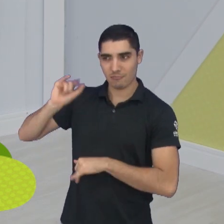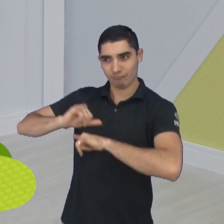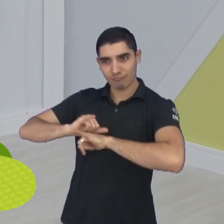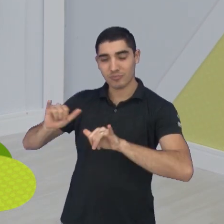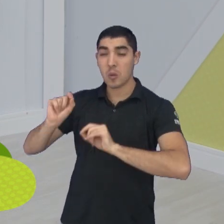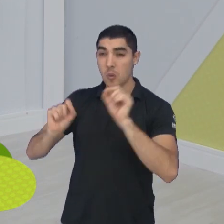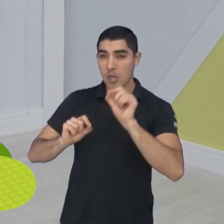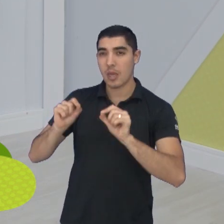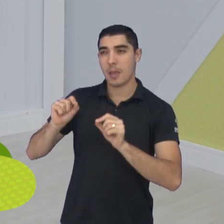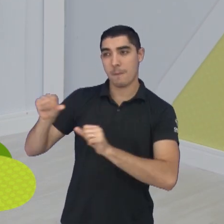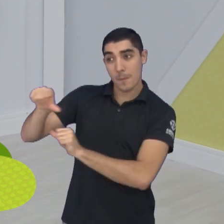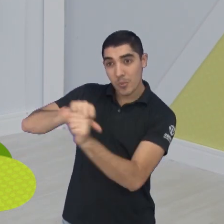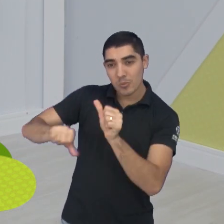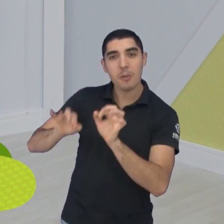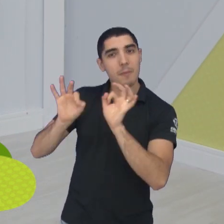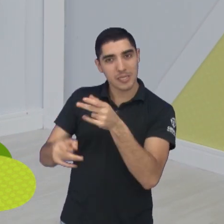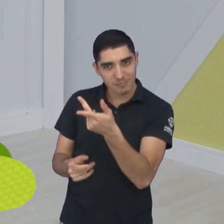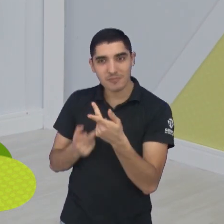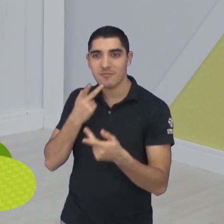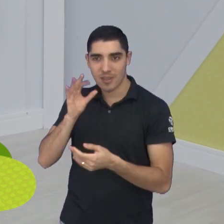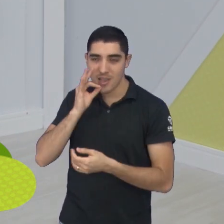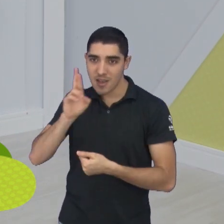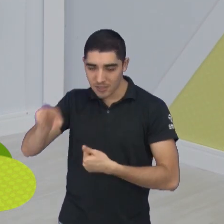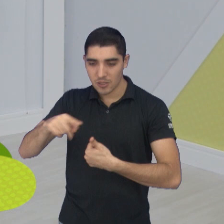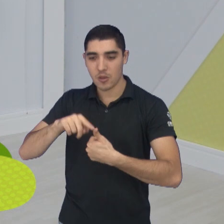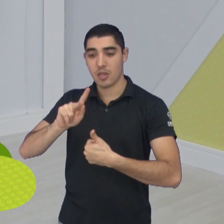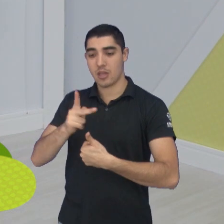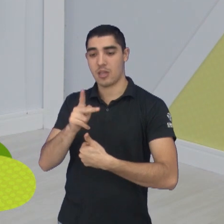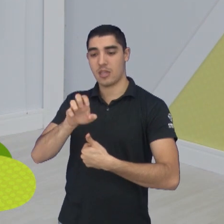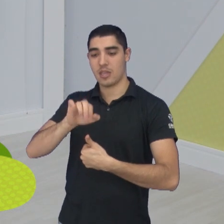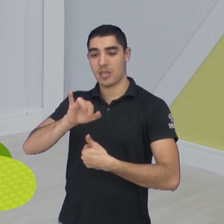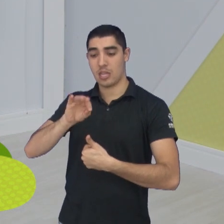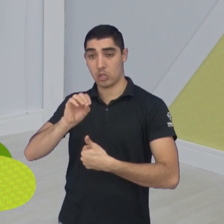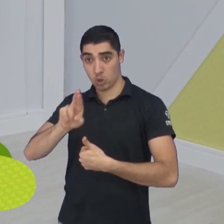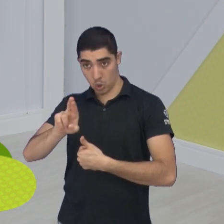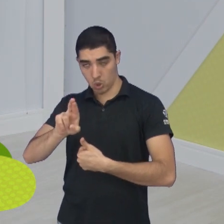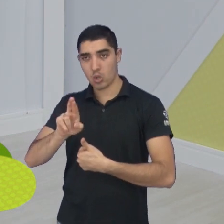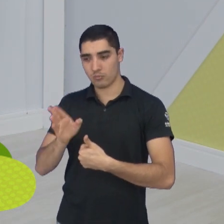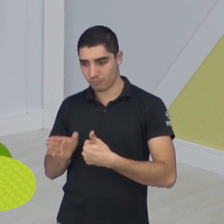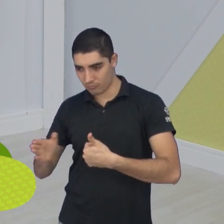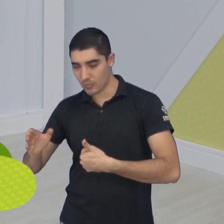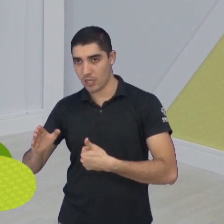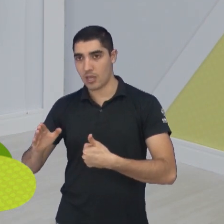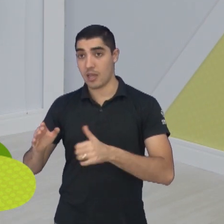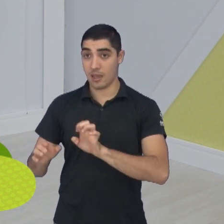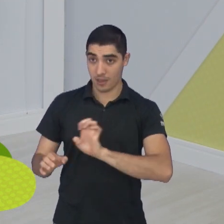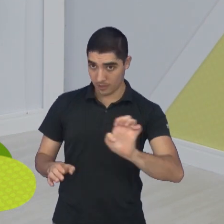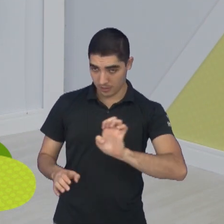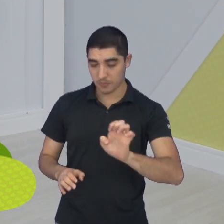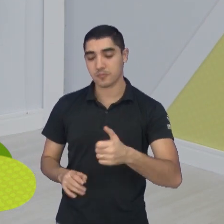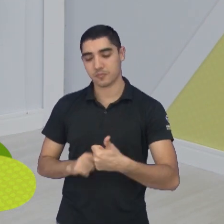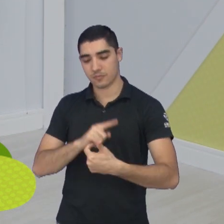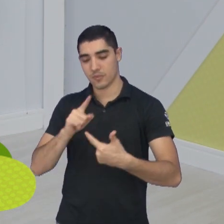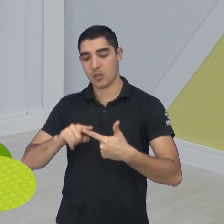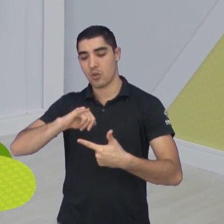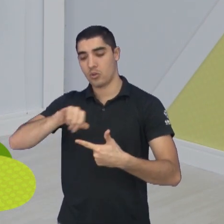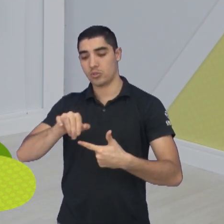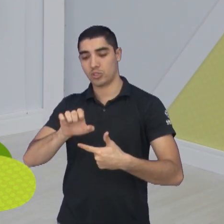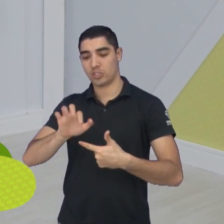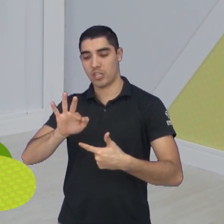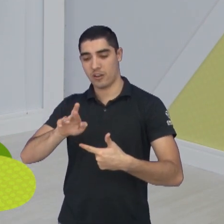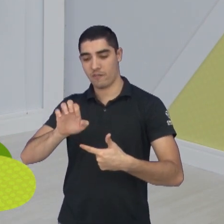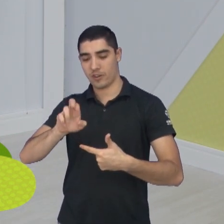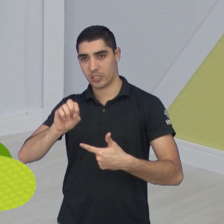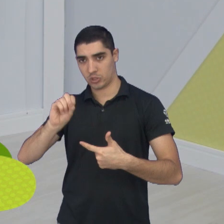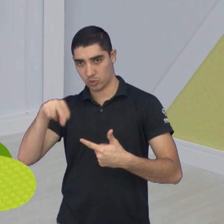na equipe do São José realmente aconteceram. Heitor Roca começou pela lateral esquerda, o Jefferson, o volante, também começou jogando, João